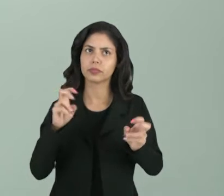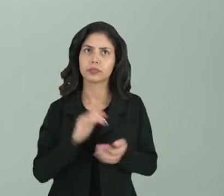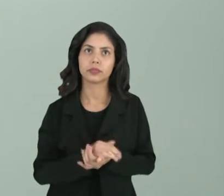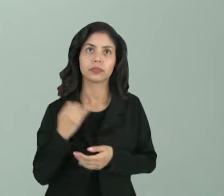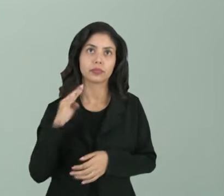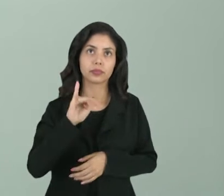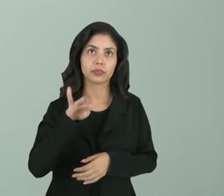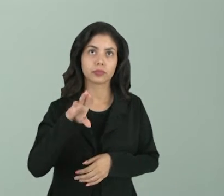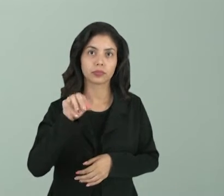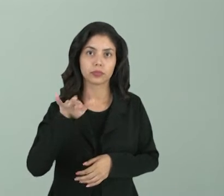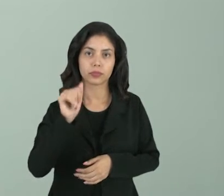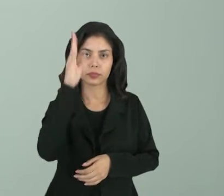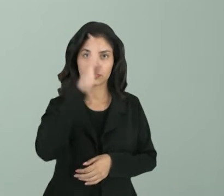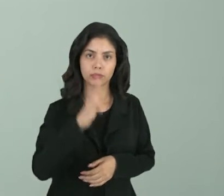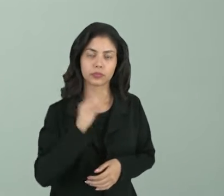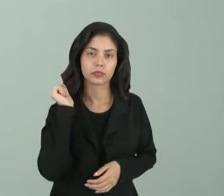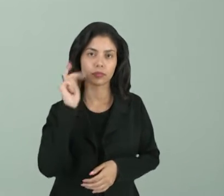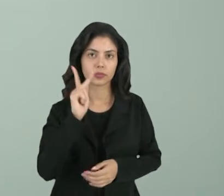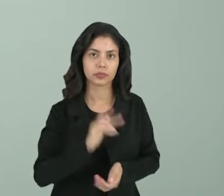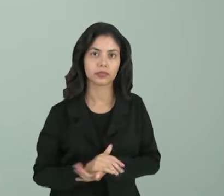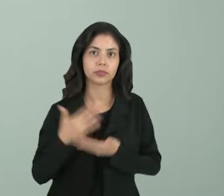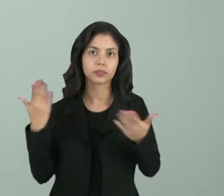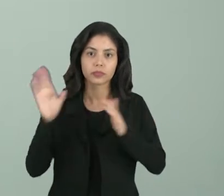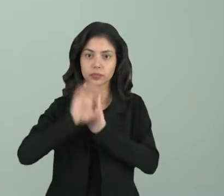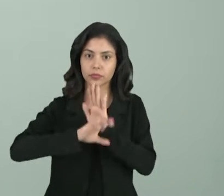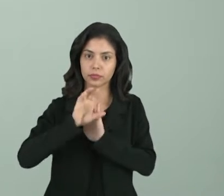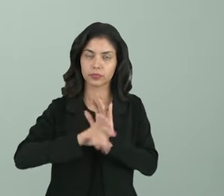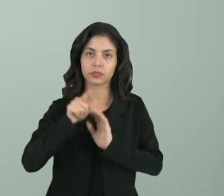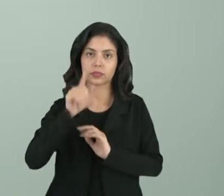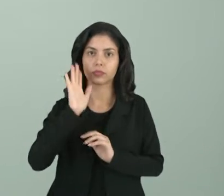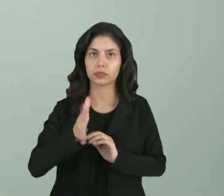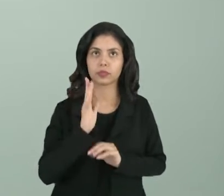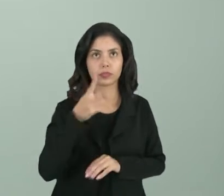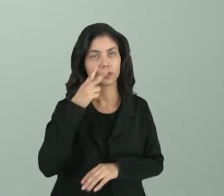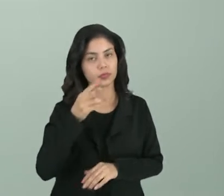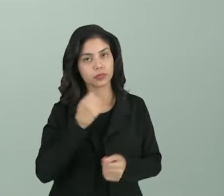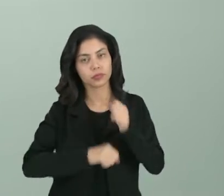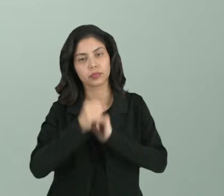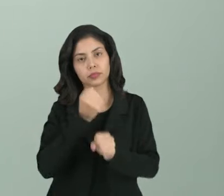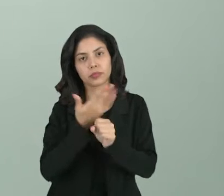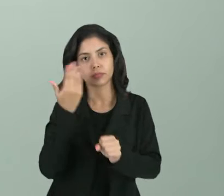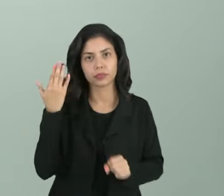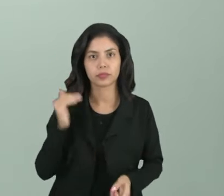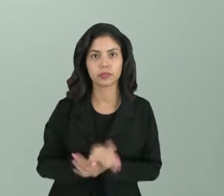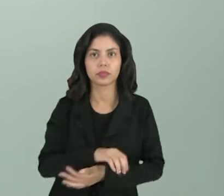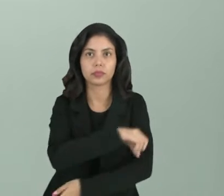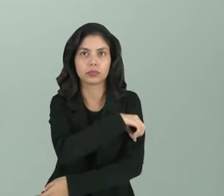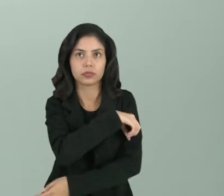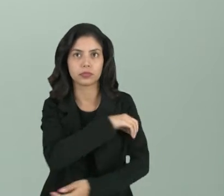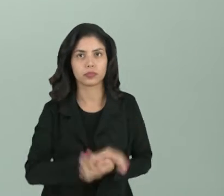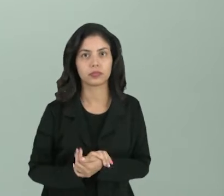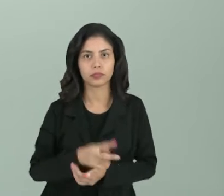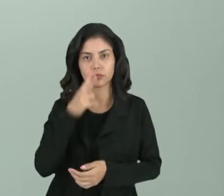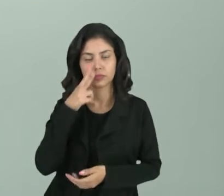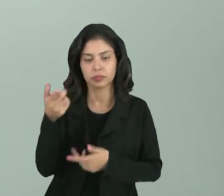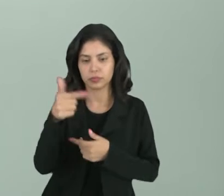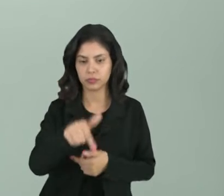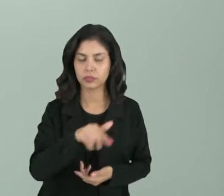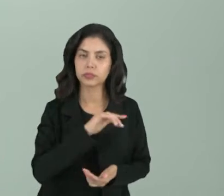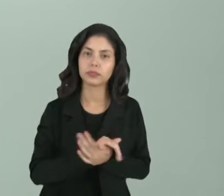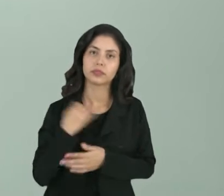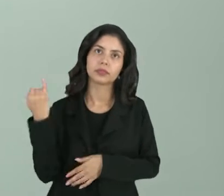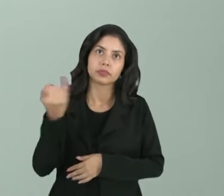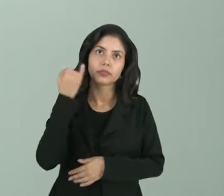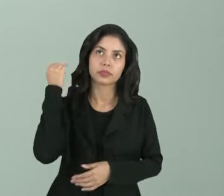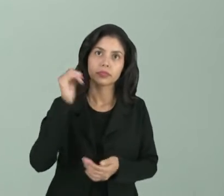os biomas brasileiros, ok? Esse é um conteúdo que vocês viram no ano passado, no nono ano, e a gente vai estar revendo as